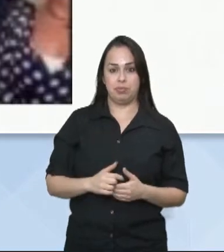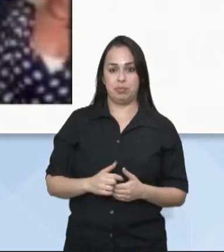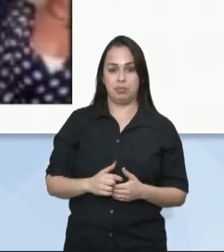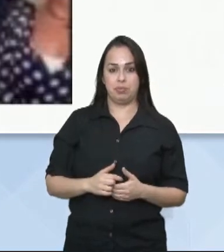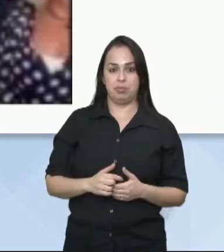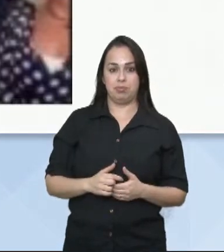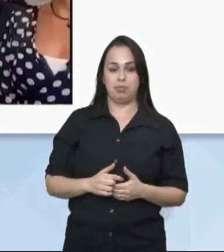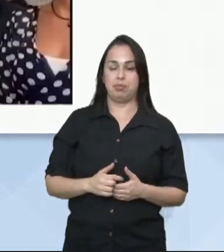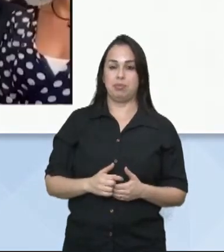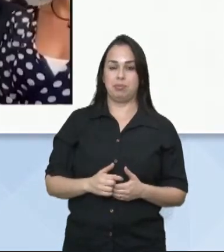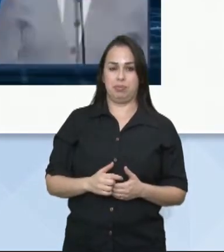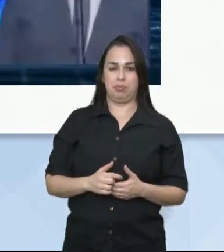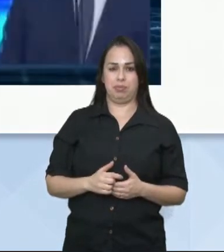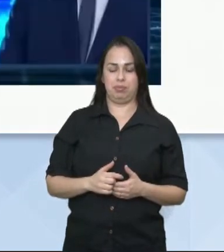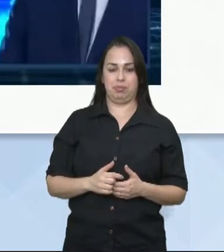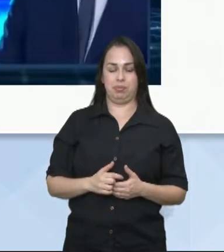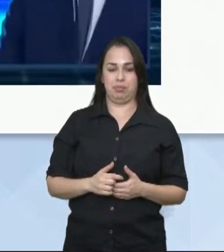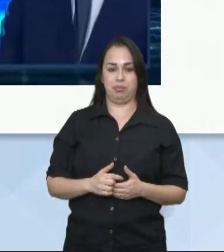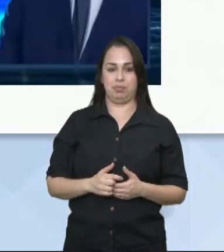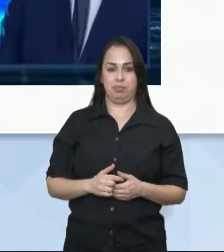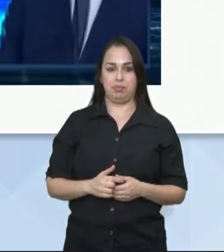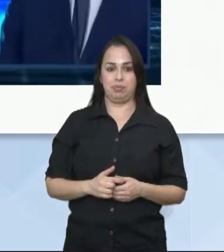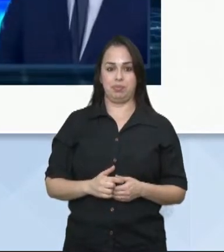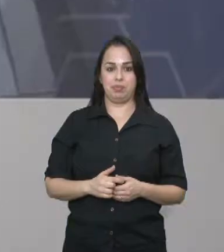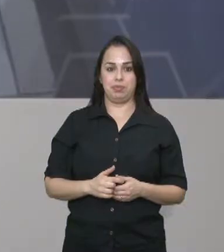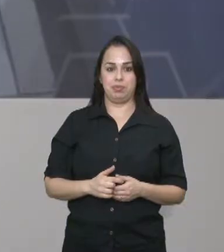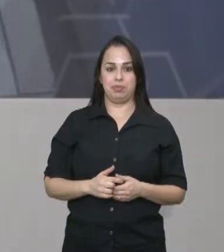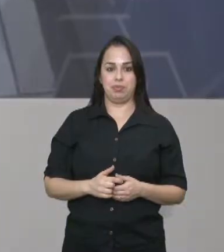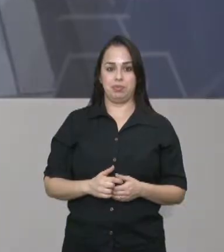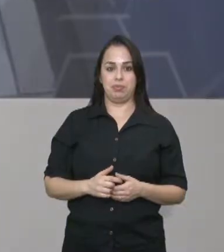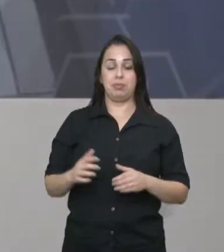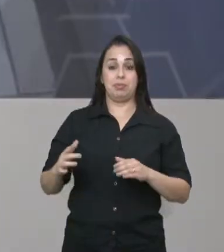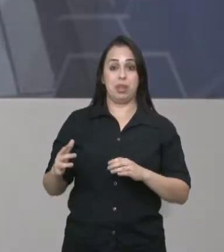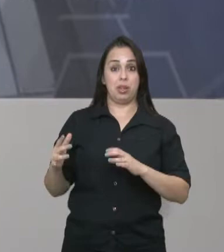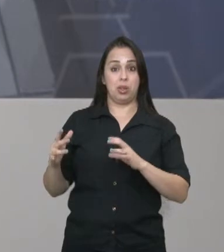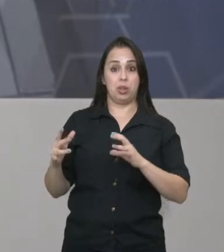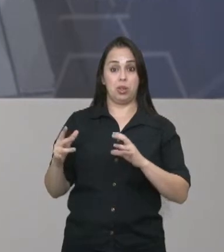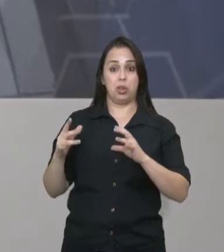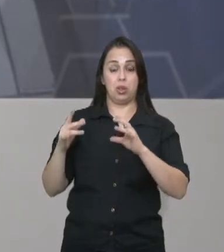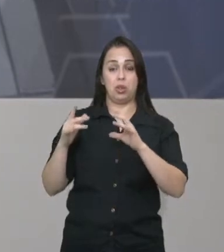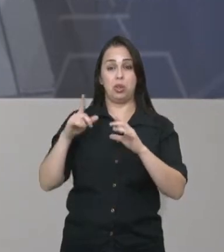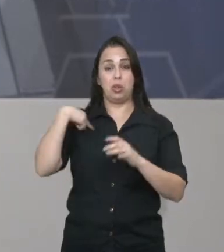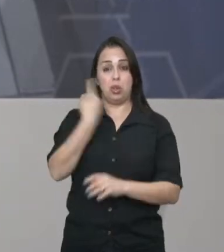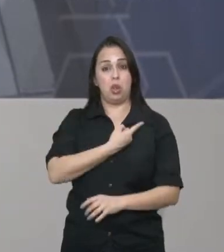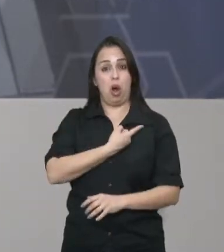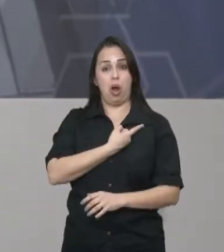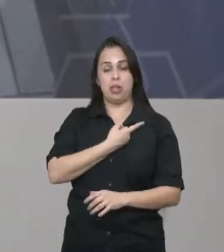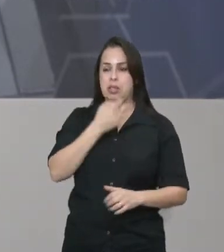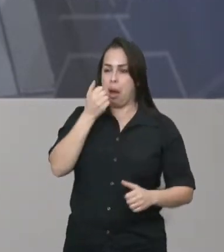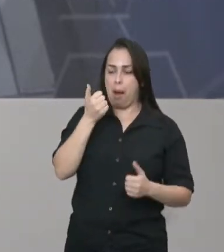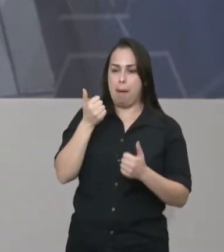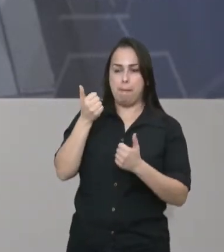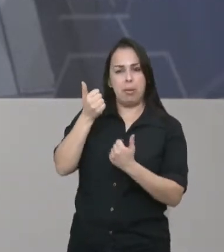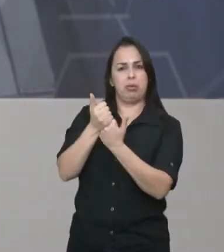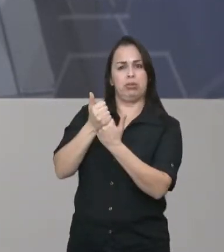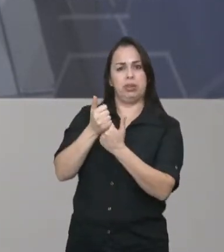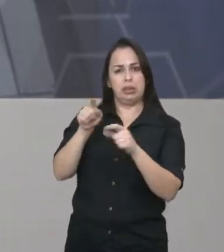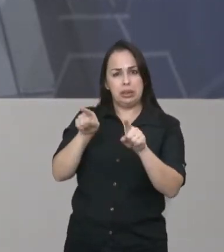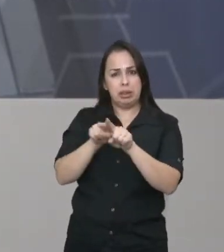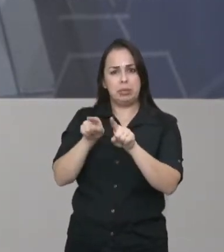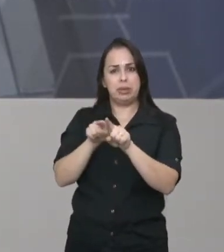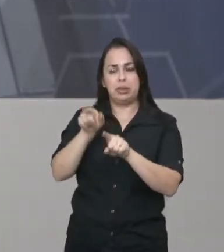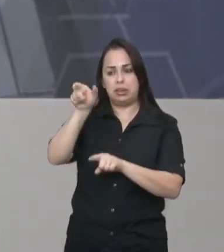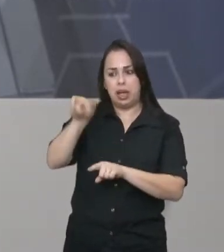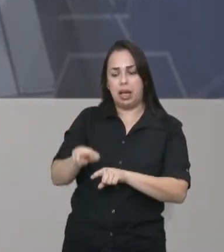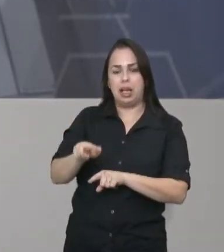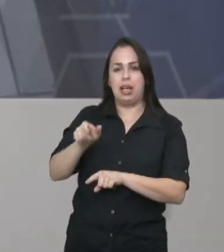a gente procurar Vera, pela imprensa. Esperar outra coisa de você. Toda você? Solidariedade que ela recebeu, tanto